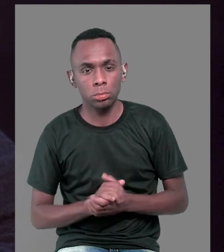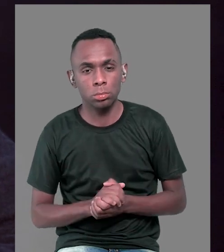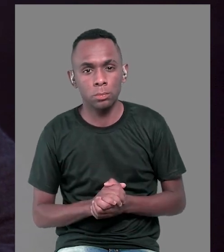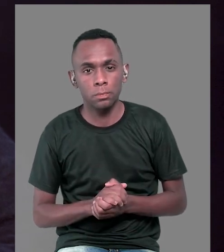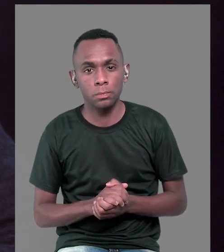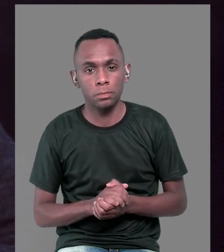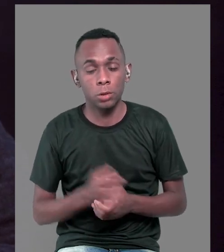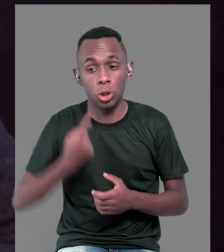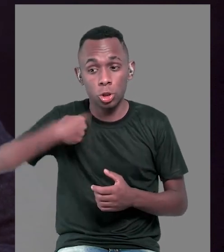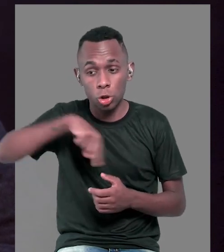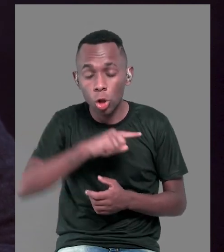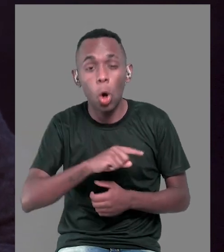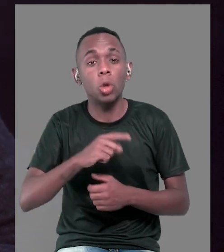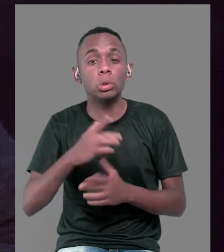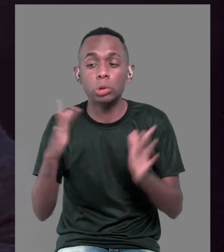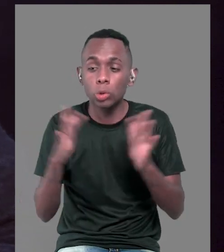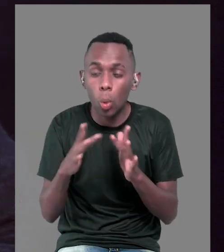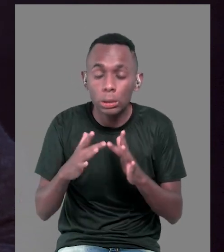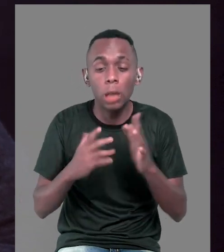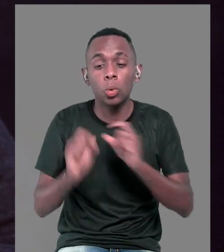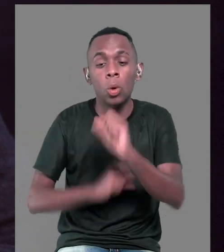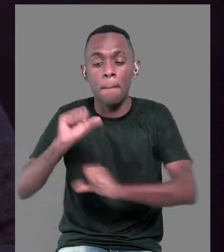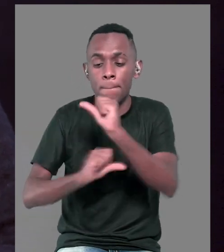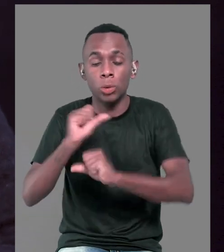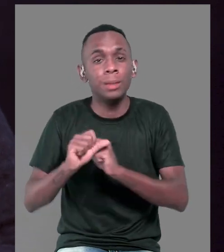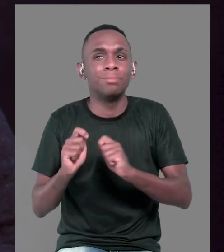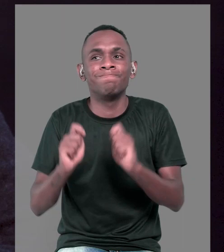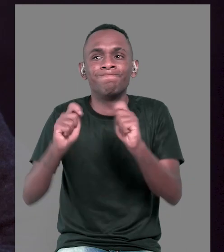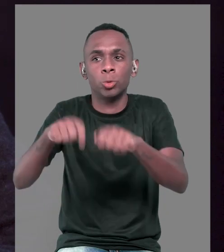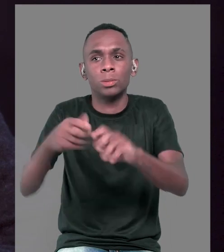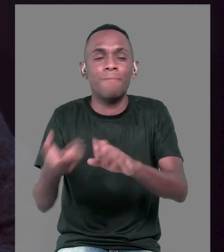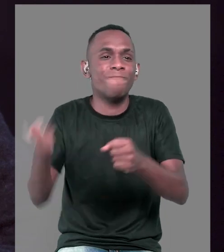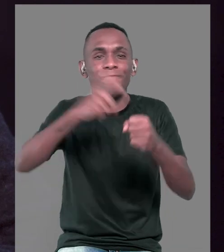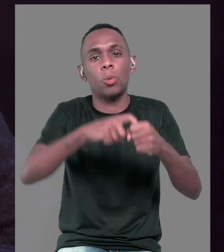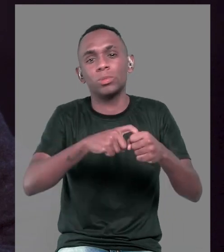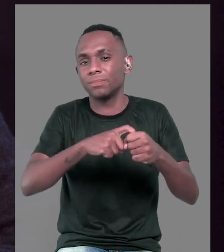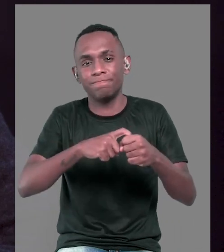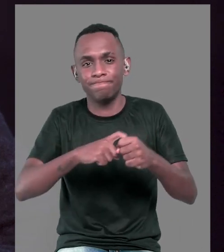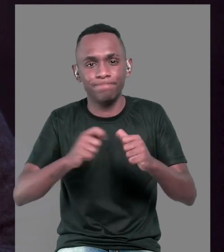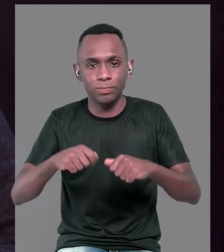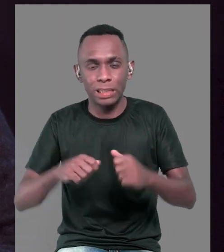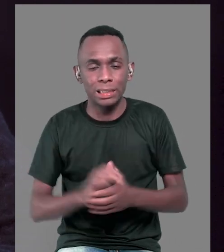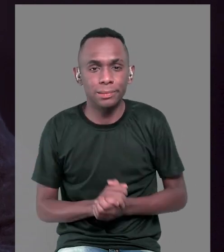E nós estamos convivendo com mudanças que não deixam um retorno possível.